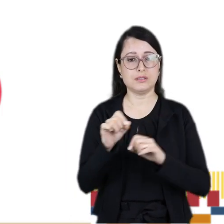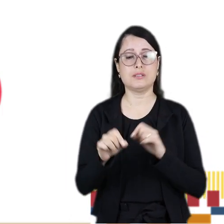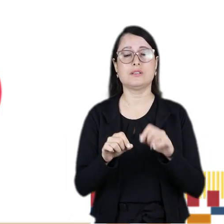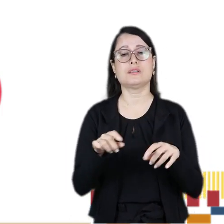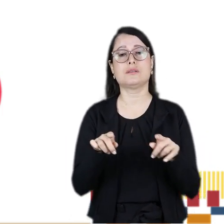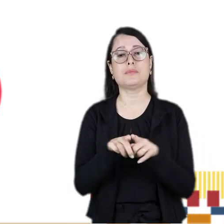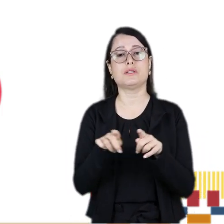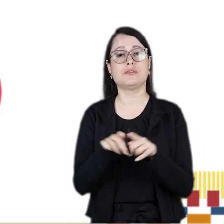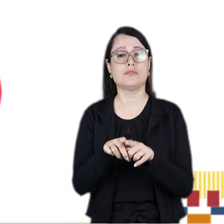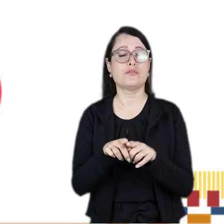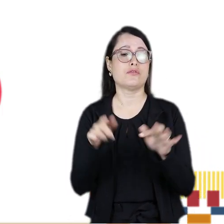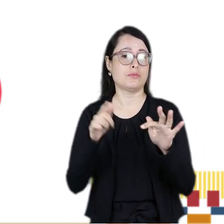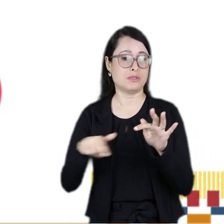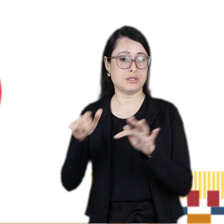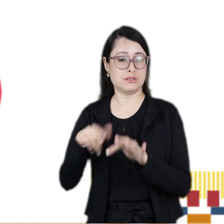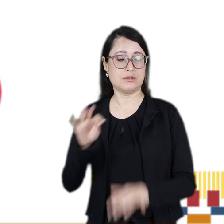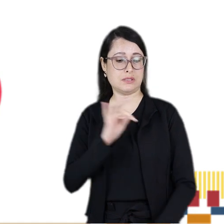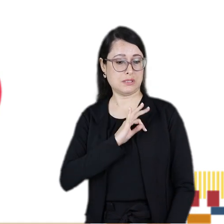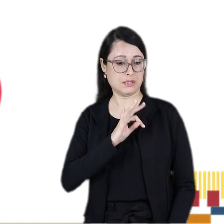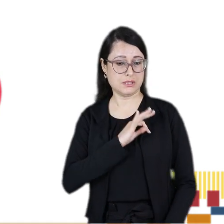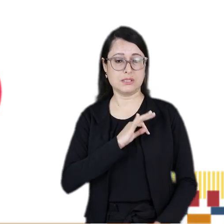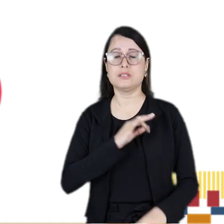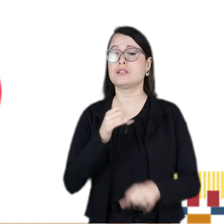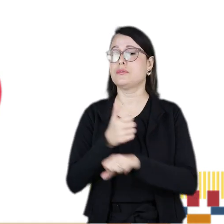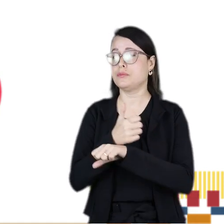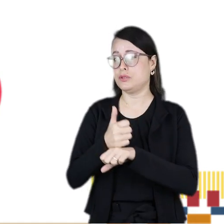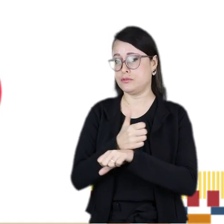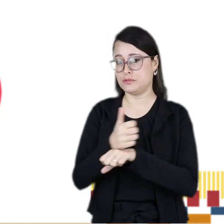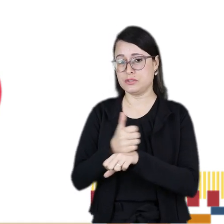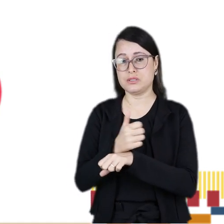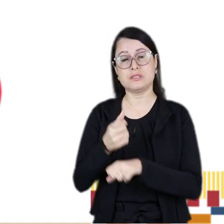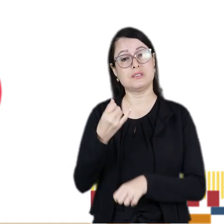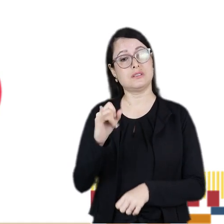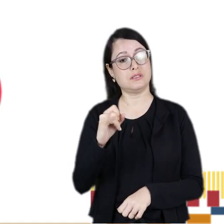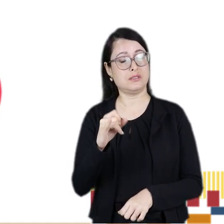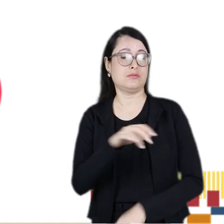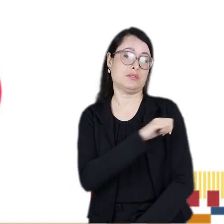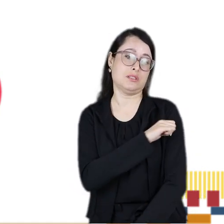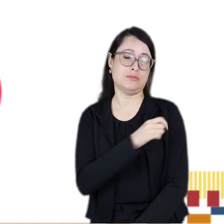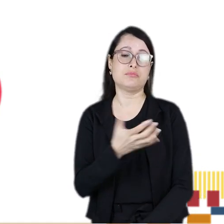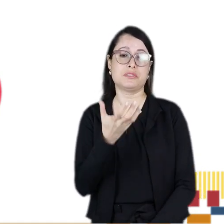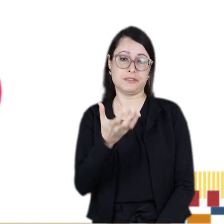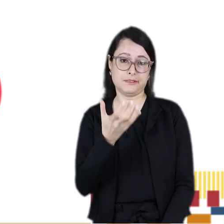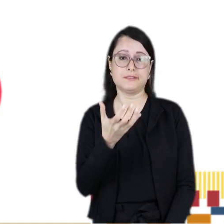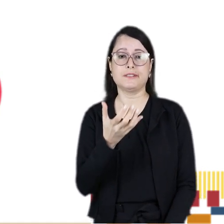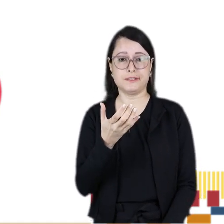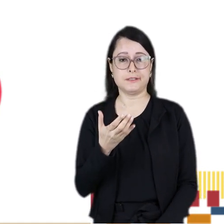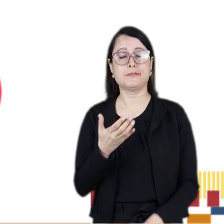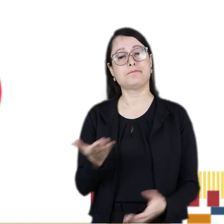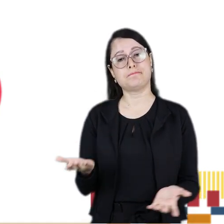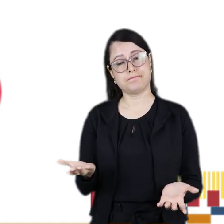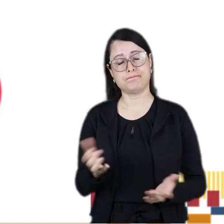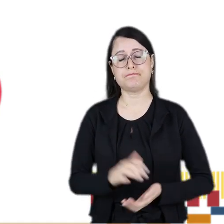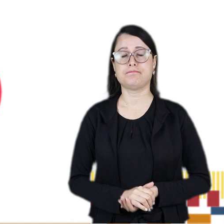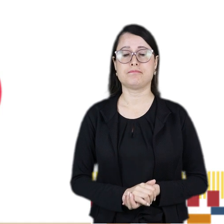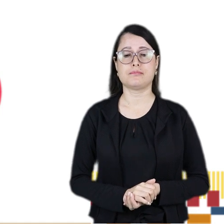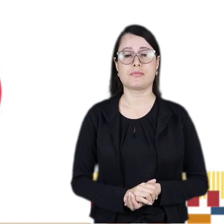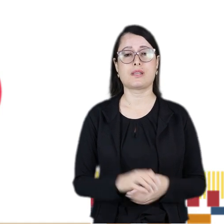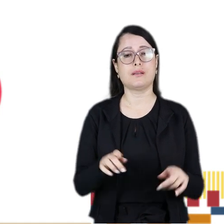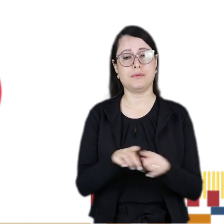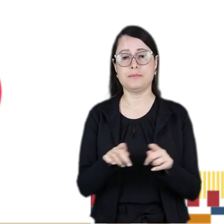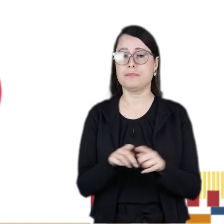assim os nossos estudantes desejarem seguir. Além disso, né? Ele precisa consolidar